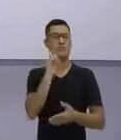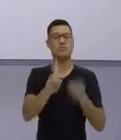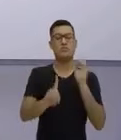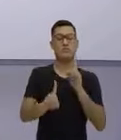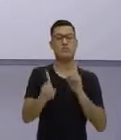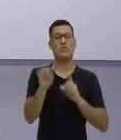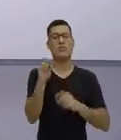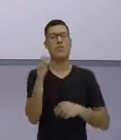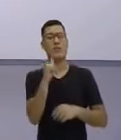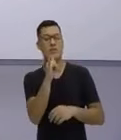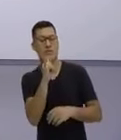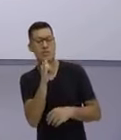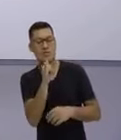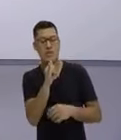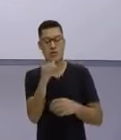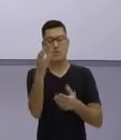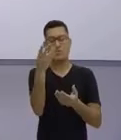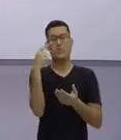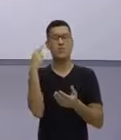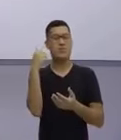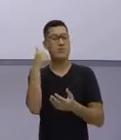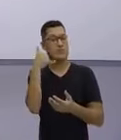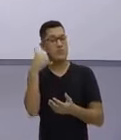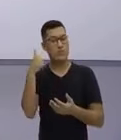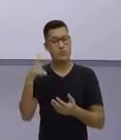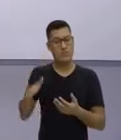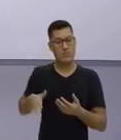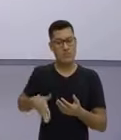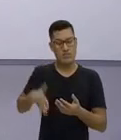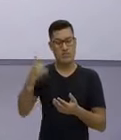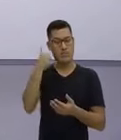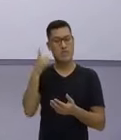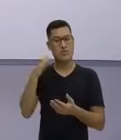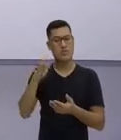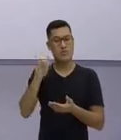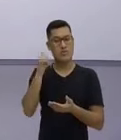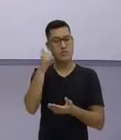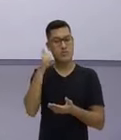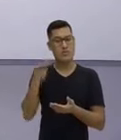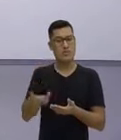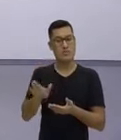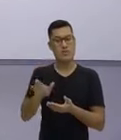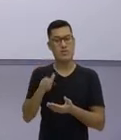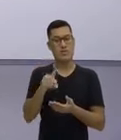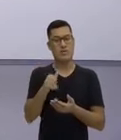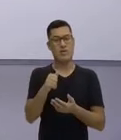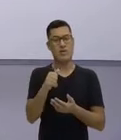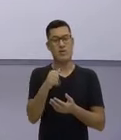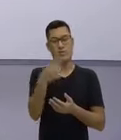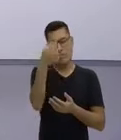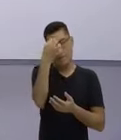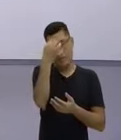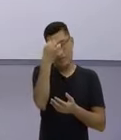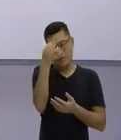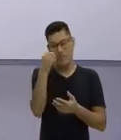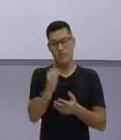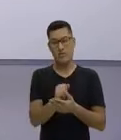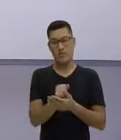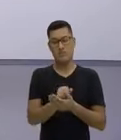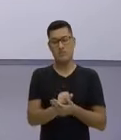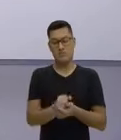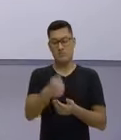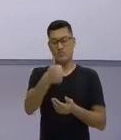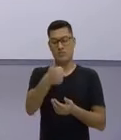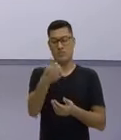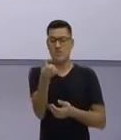celular, 16 GB. 16 GB. 2 elevado a quarta. Não é isso? O meu é 64. Aí, desculpa, o dele é 64. Que já